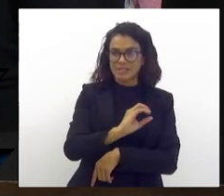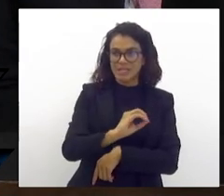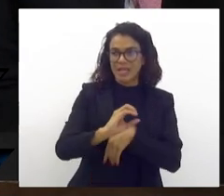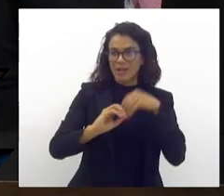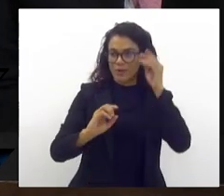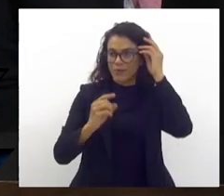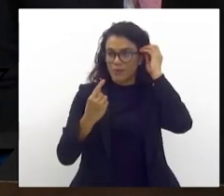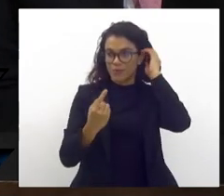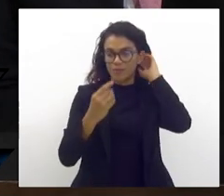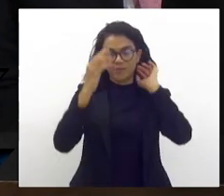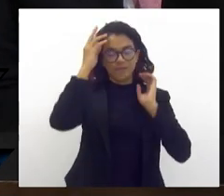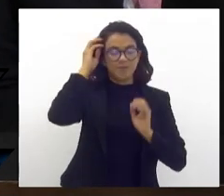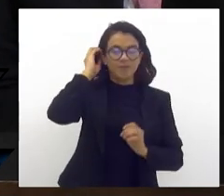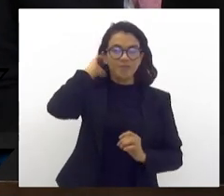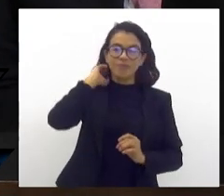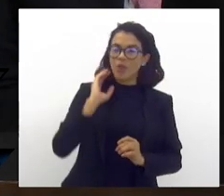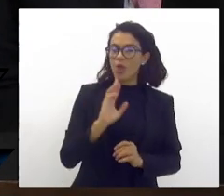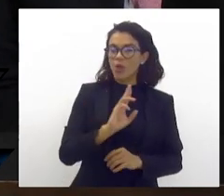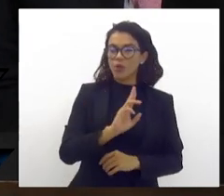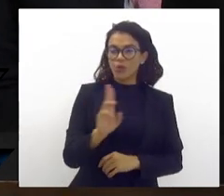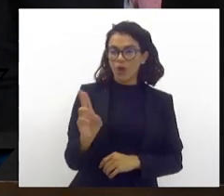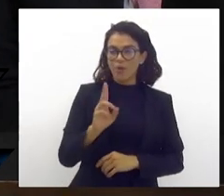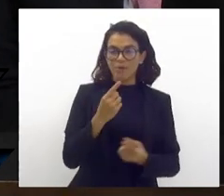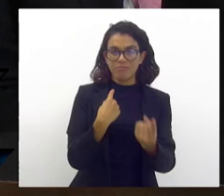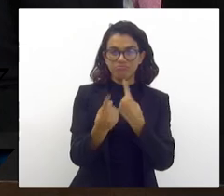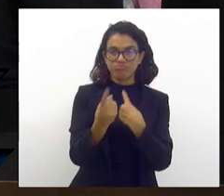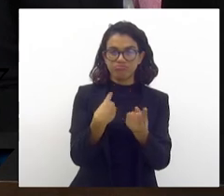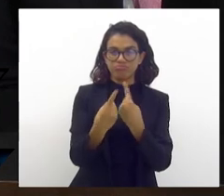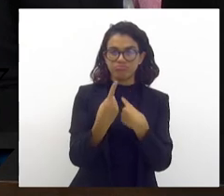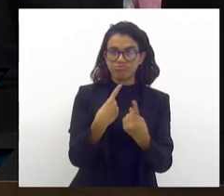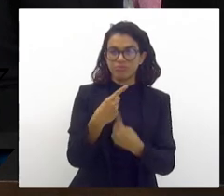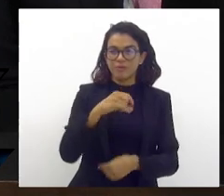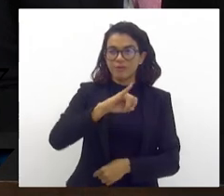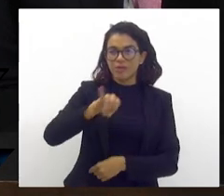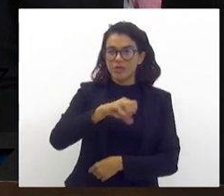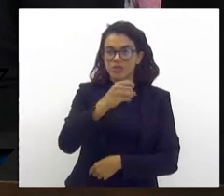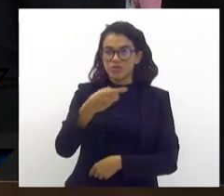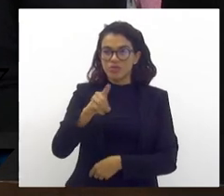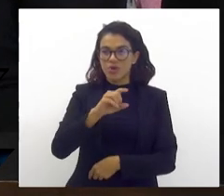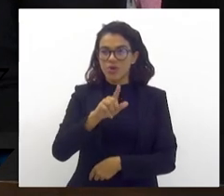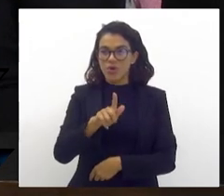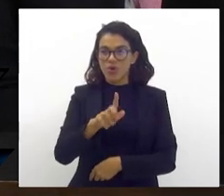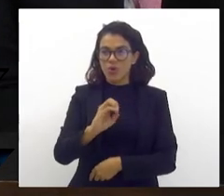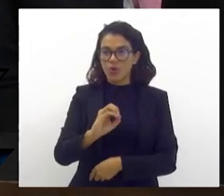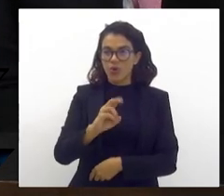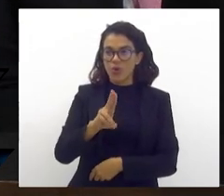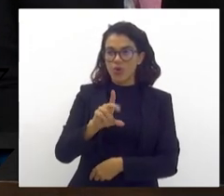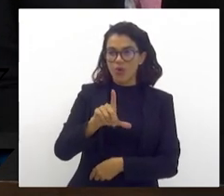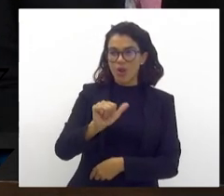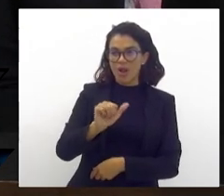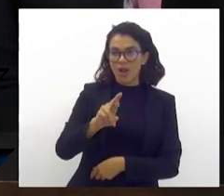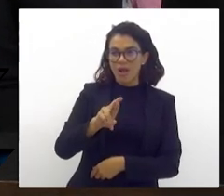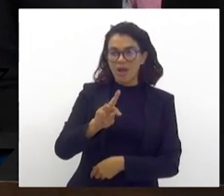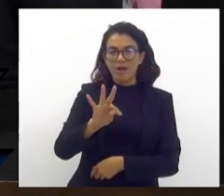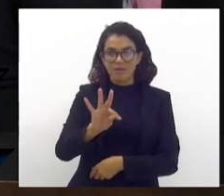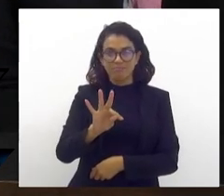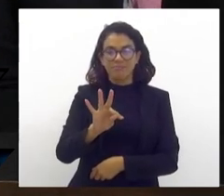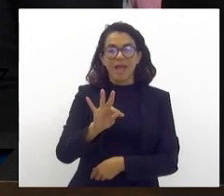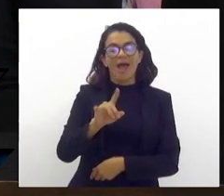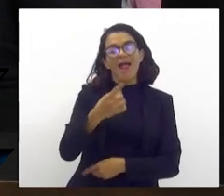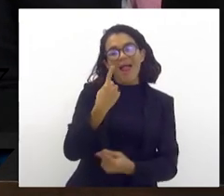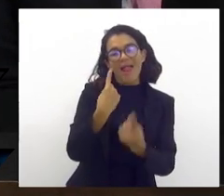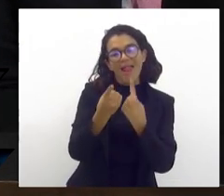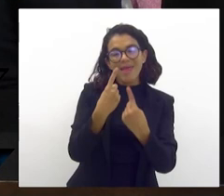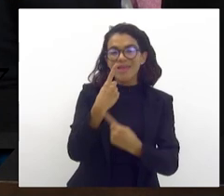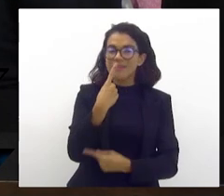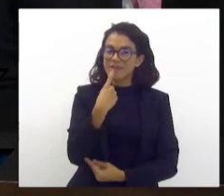oficialmente denominada Via Expressa Presidente João Goulart e popularmente conhecido como Linha Vermelha, no trecho do